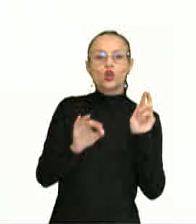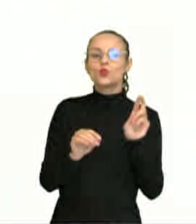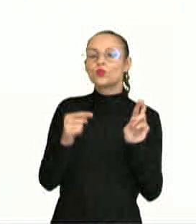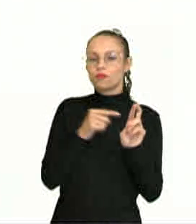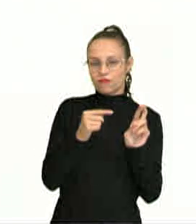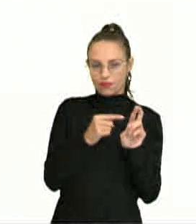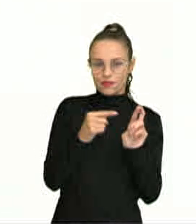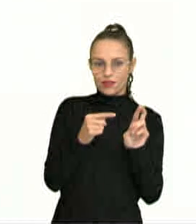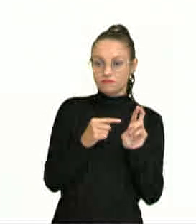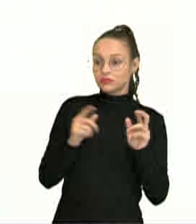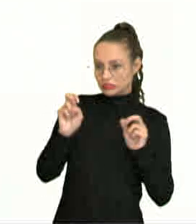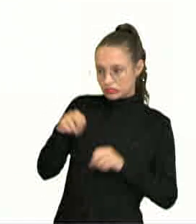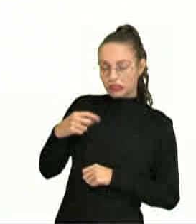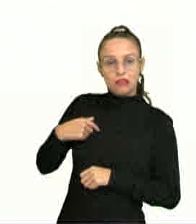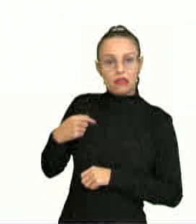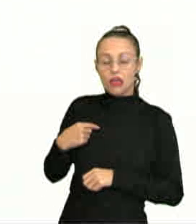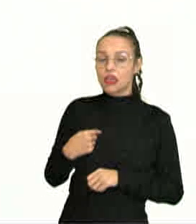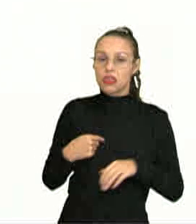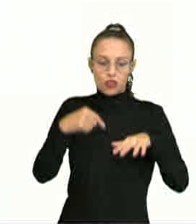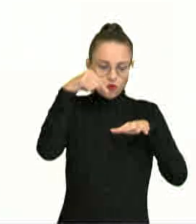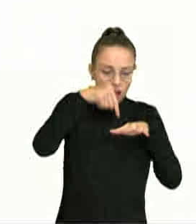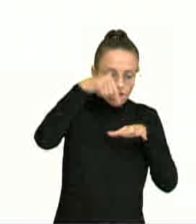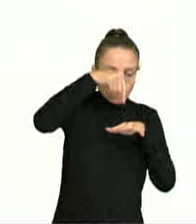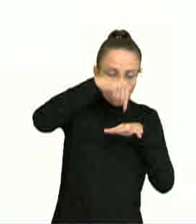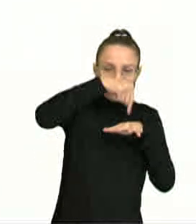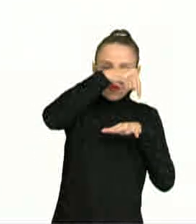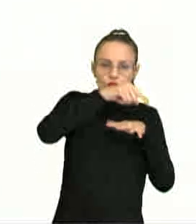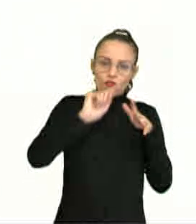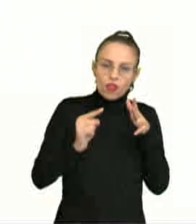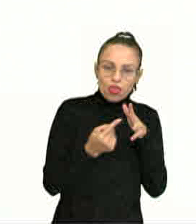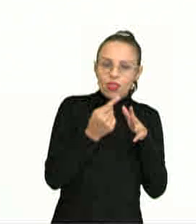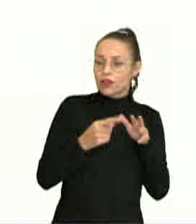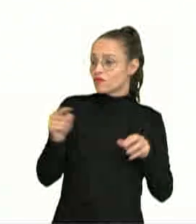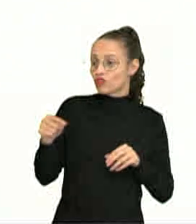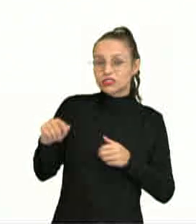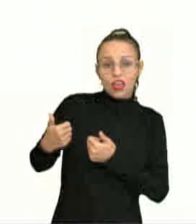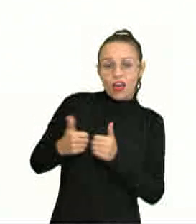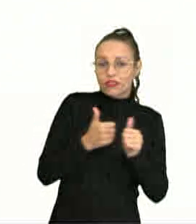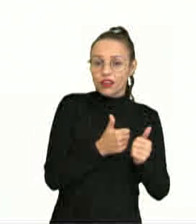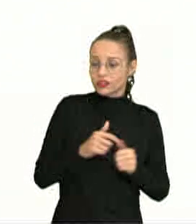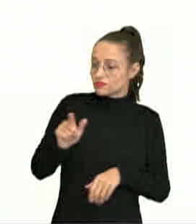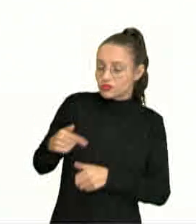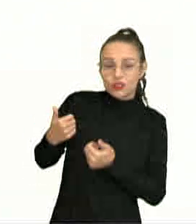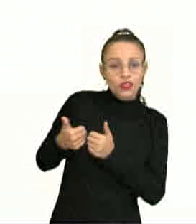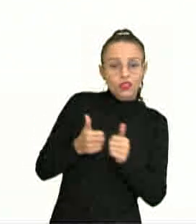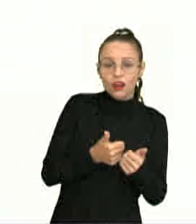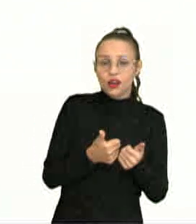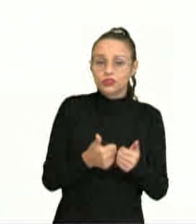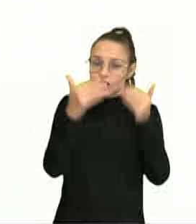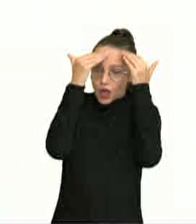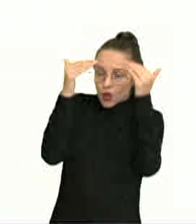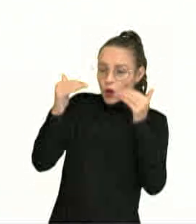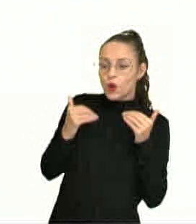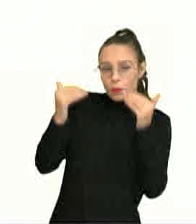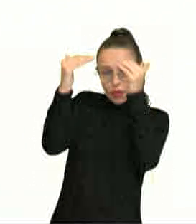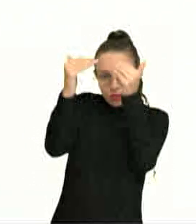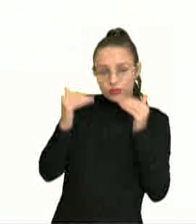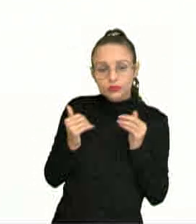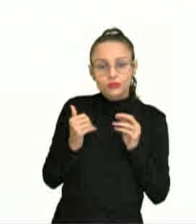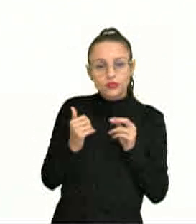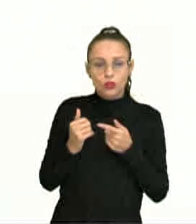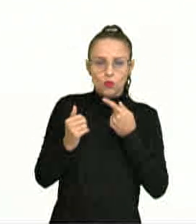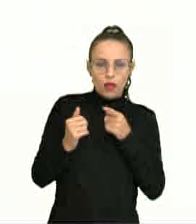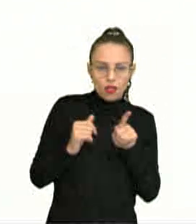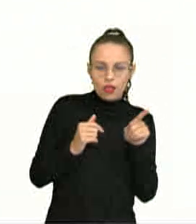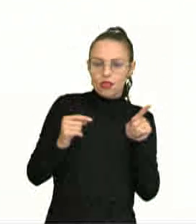vale isso? Eu é que furo o pano, vou adiante puxando por você, que vem atrás, obedecendo ao que eu faço e